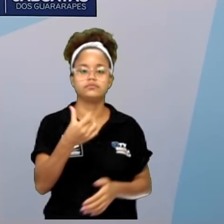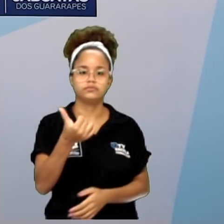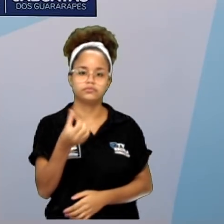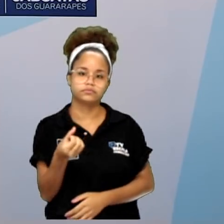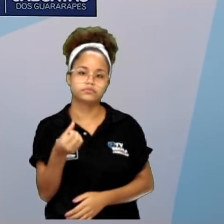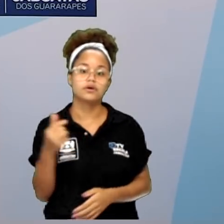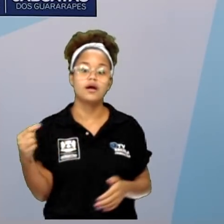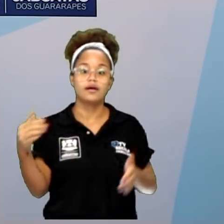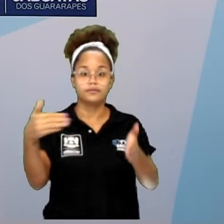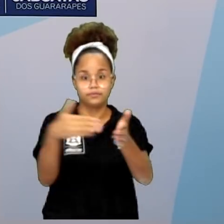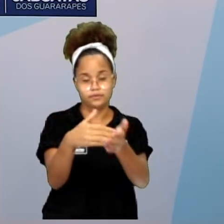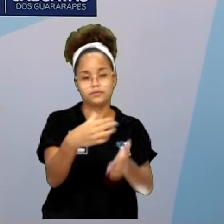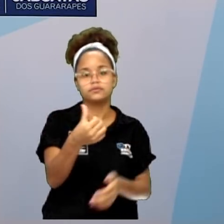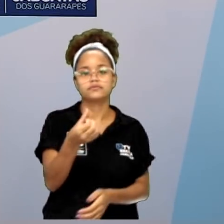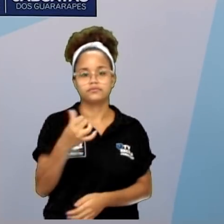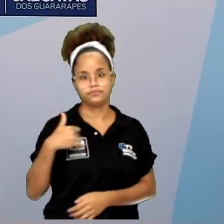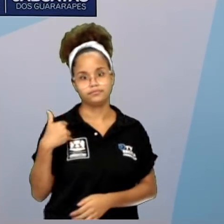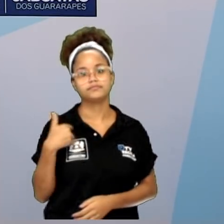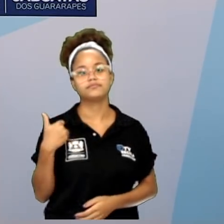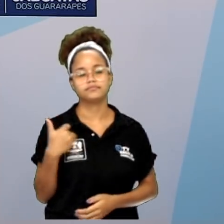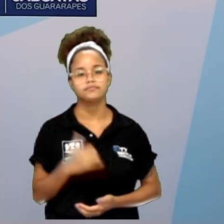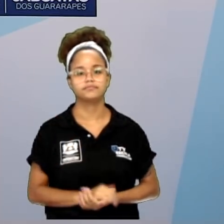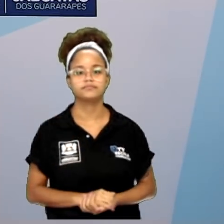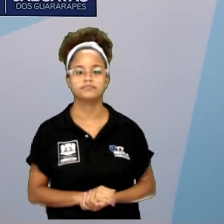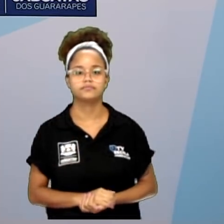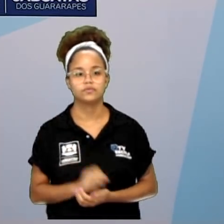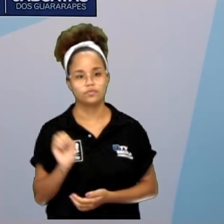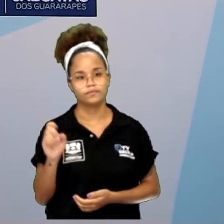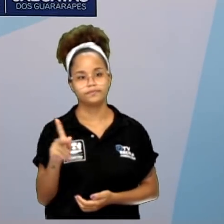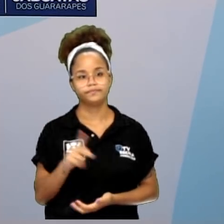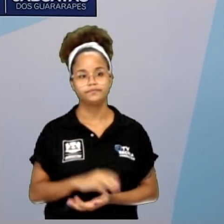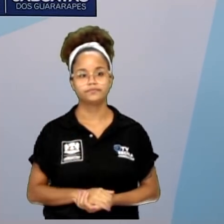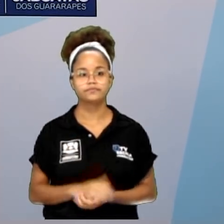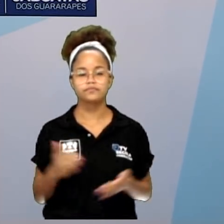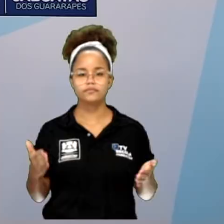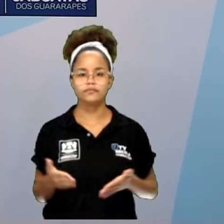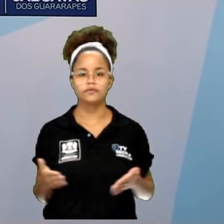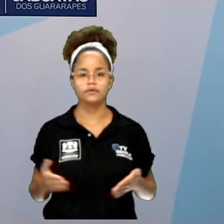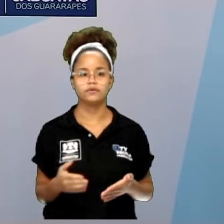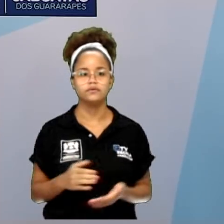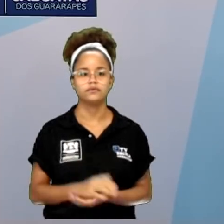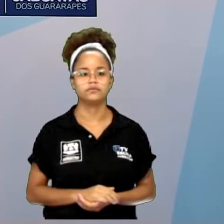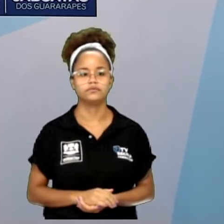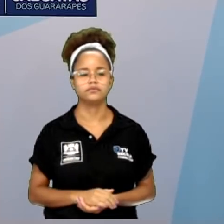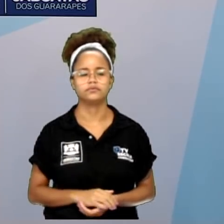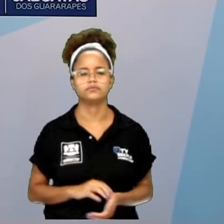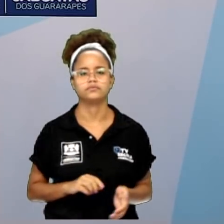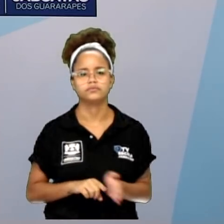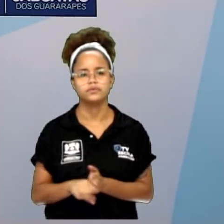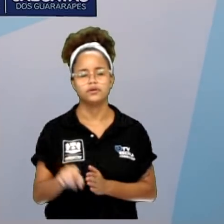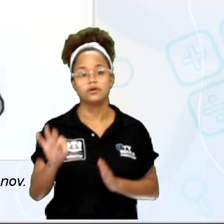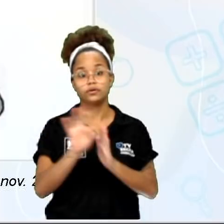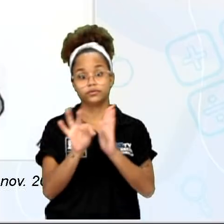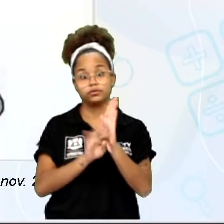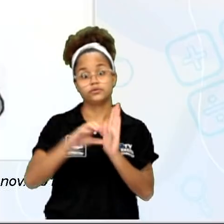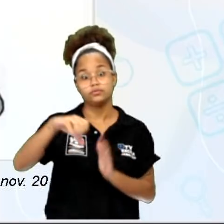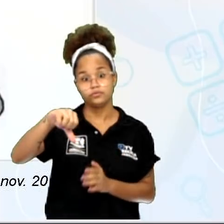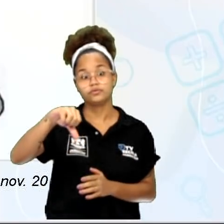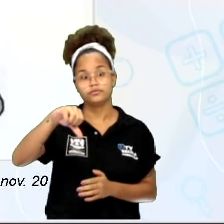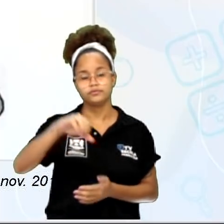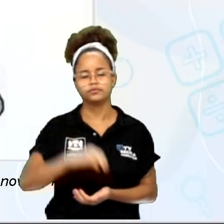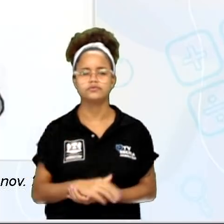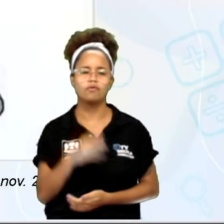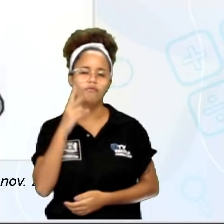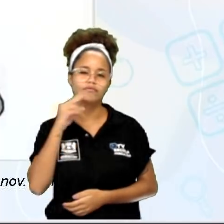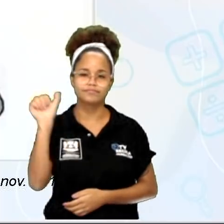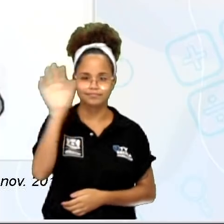vão chegar até os 16 anos, é temporal, ok? Vamos ver a questão 14, mas antes disso, texto 9, né? Olha o texto aí na